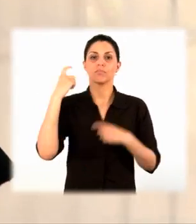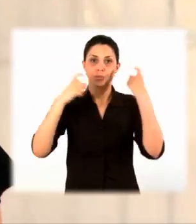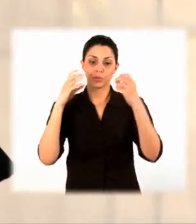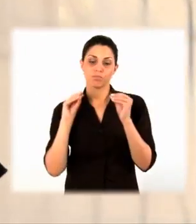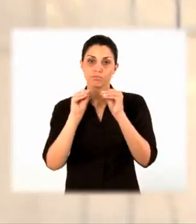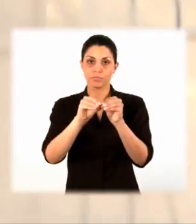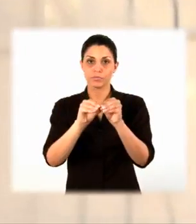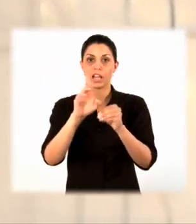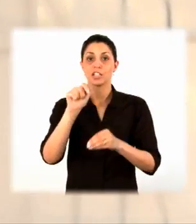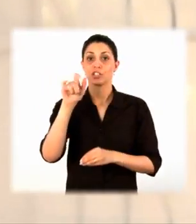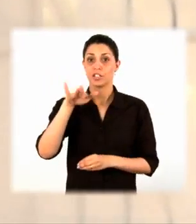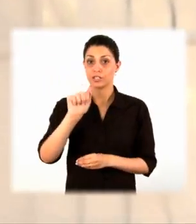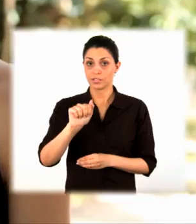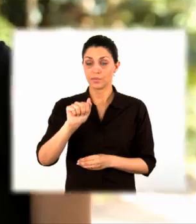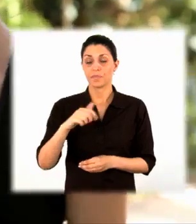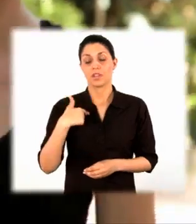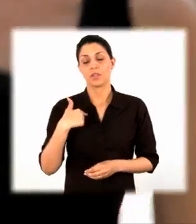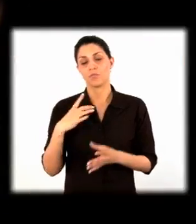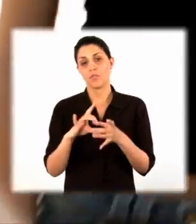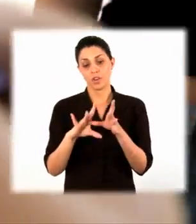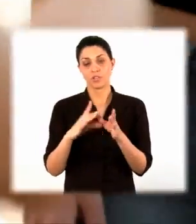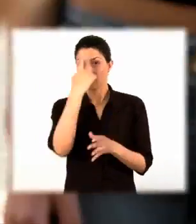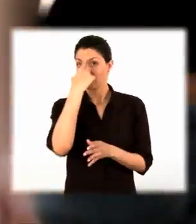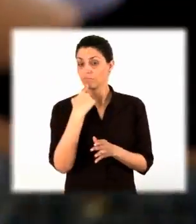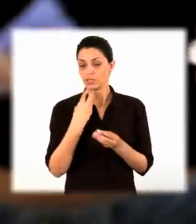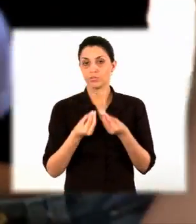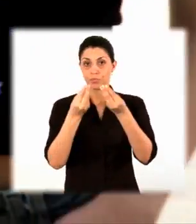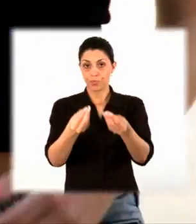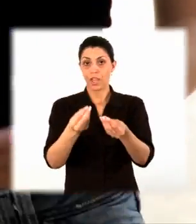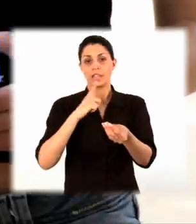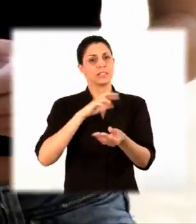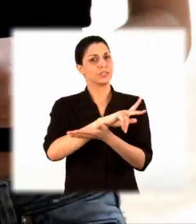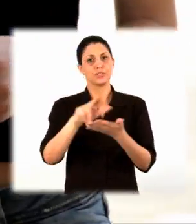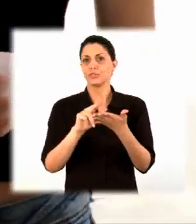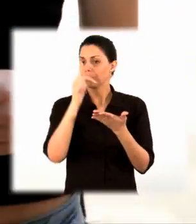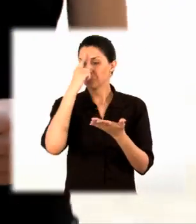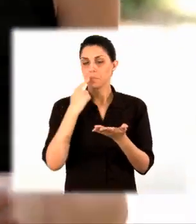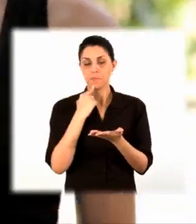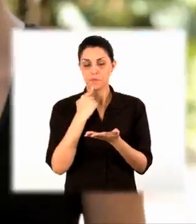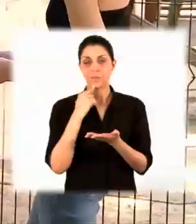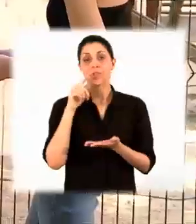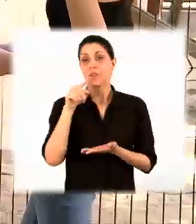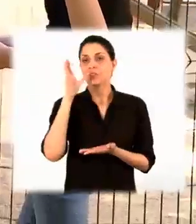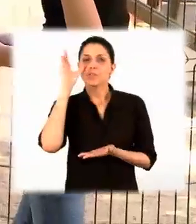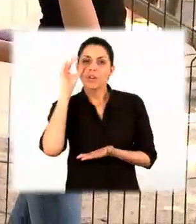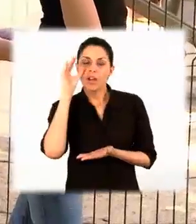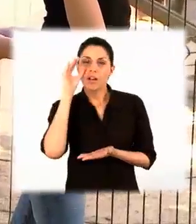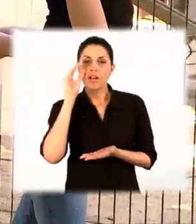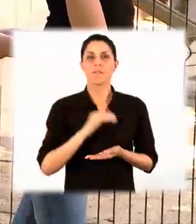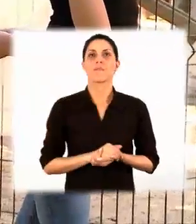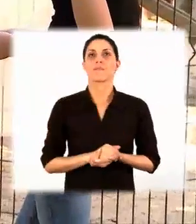essa preocupação com essa regência. Né? Eu vou deixar essas imagens aqui com você. Eu tenho várias imagens aí. Eu quero que você dê uma